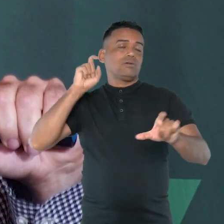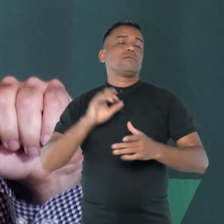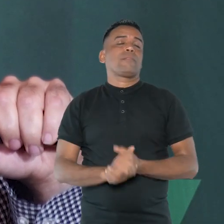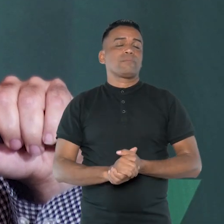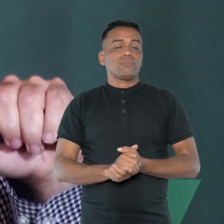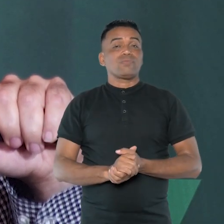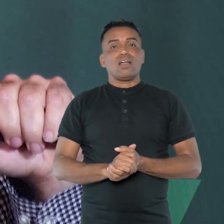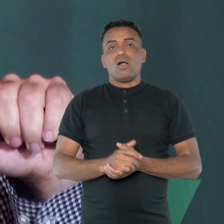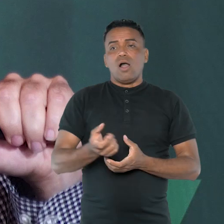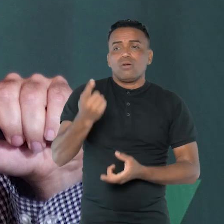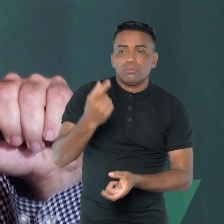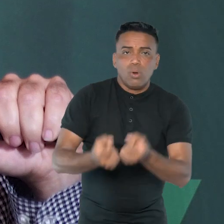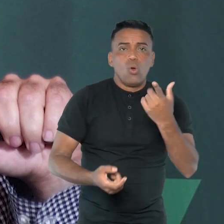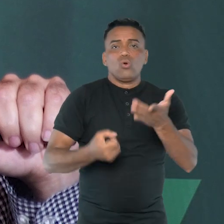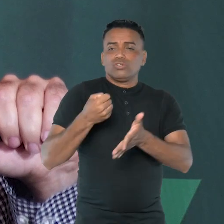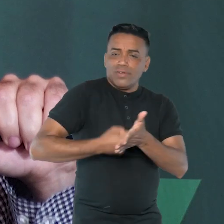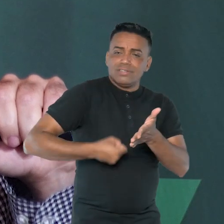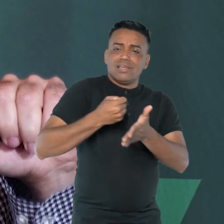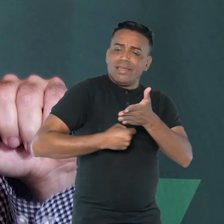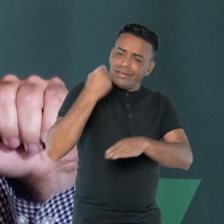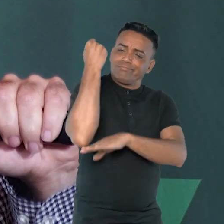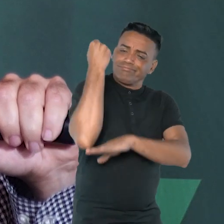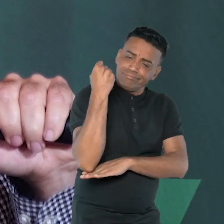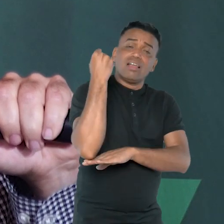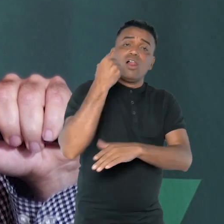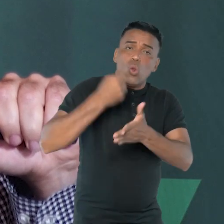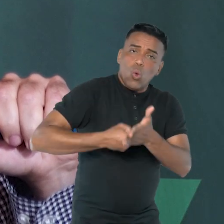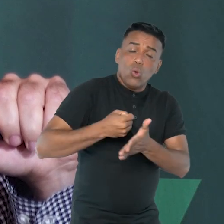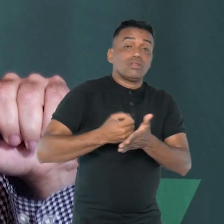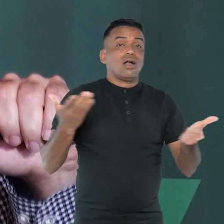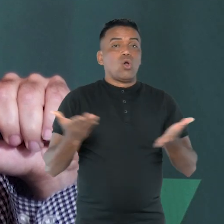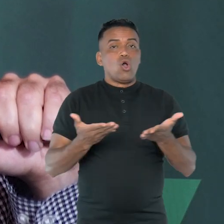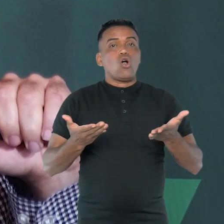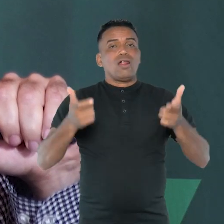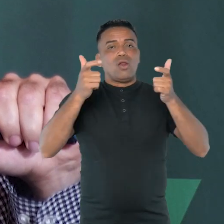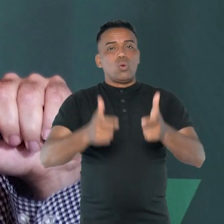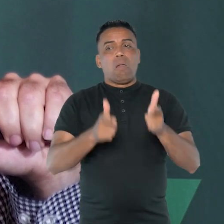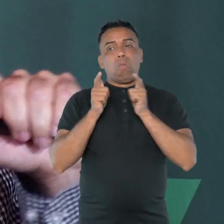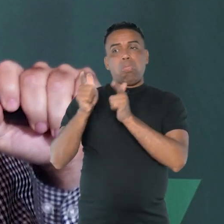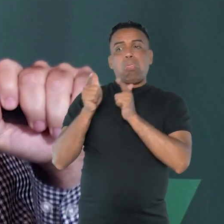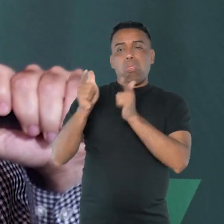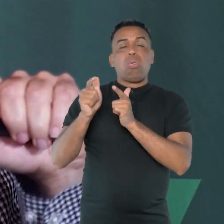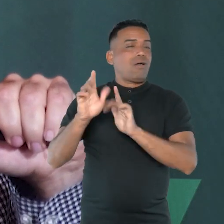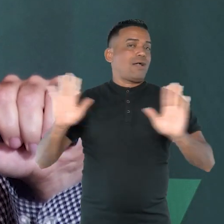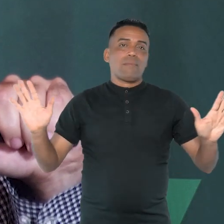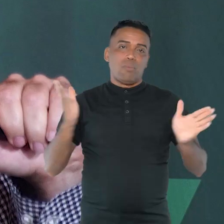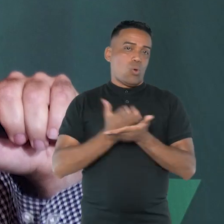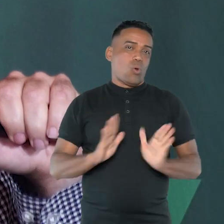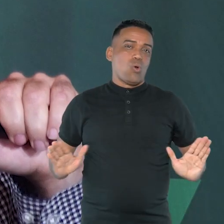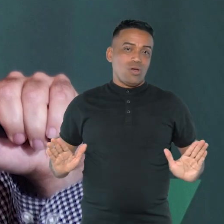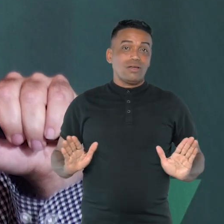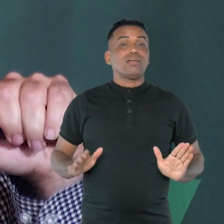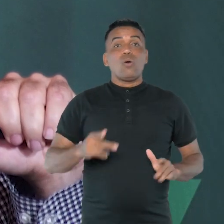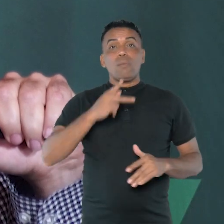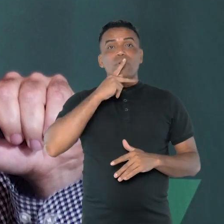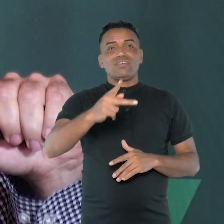Frieiro. Aos poucos foram vencidas todas as resistências e agora não há lugar para as chufas e zombarias, se dizia Frieiro, que ainda